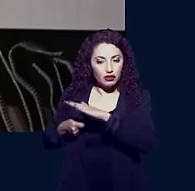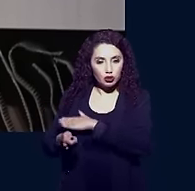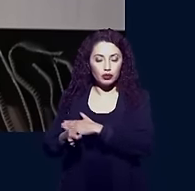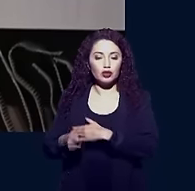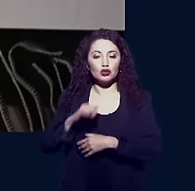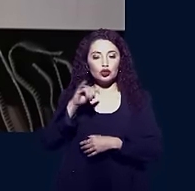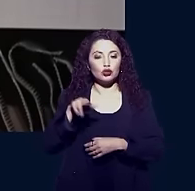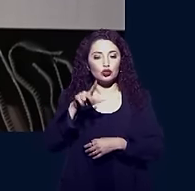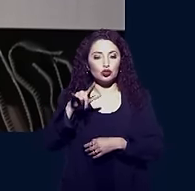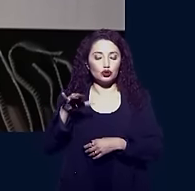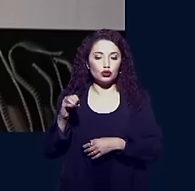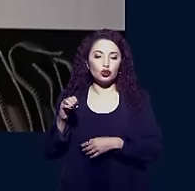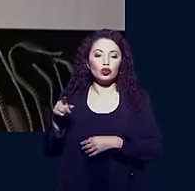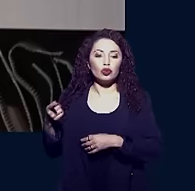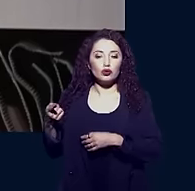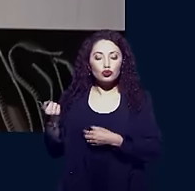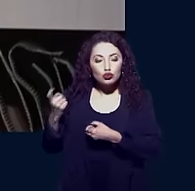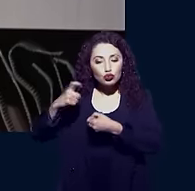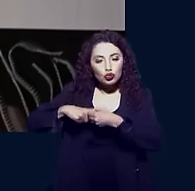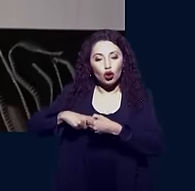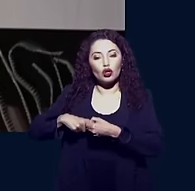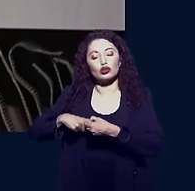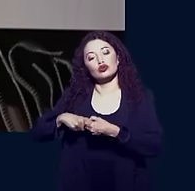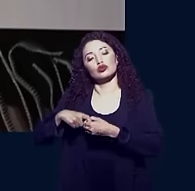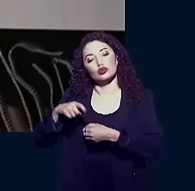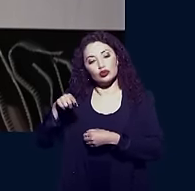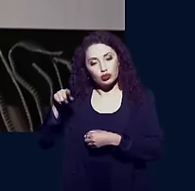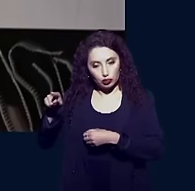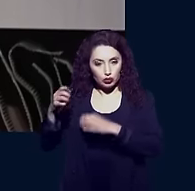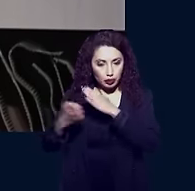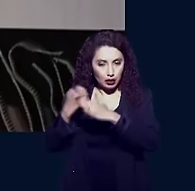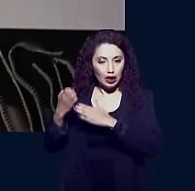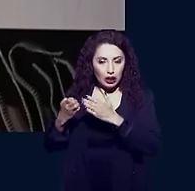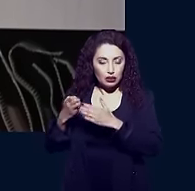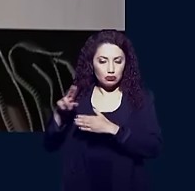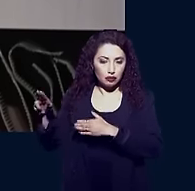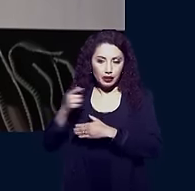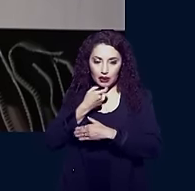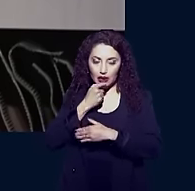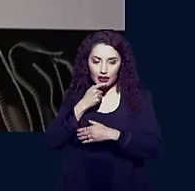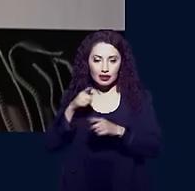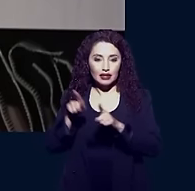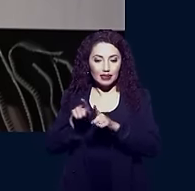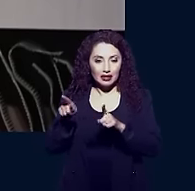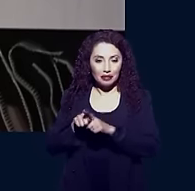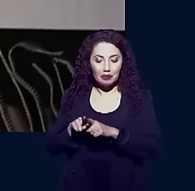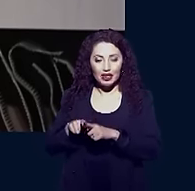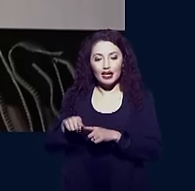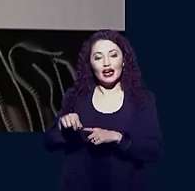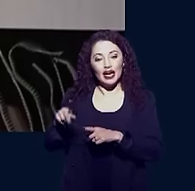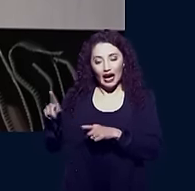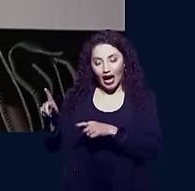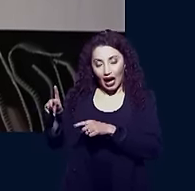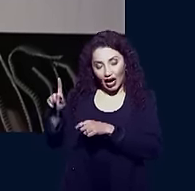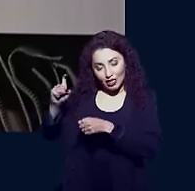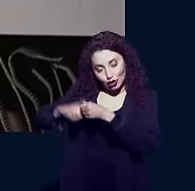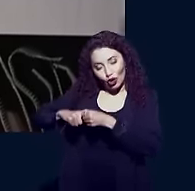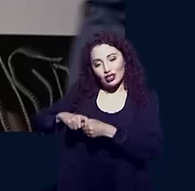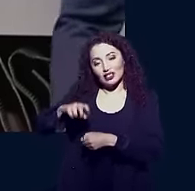BTG pactual asset Management e para moderar esse painel Nossa sócia Fabiana Arana bom painel a